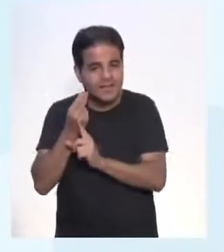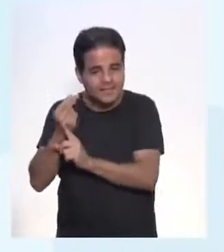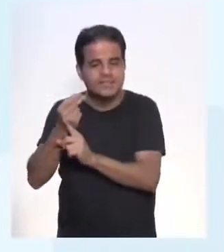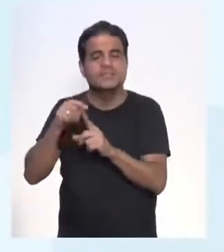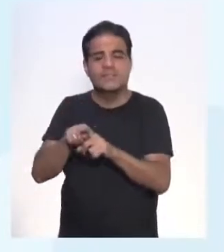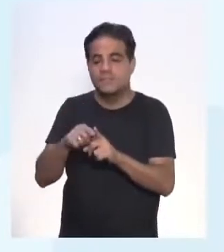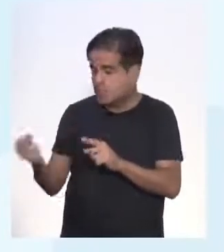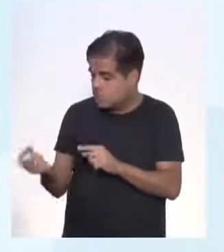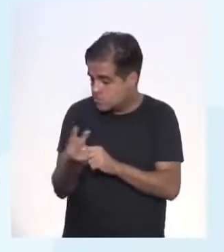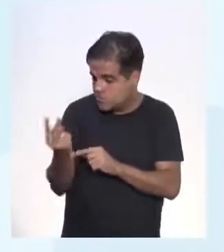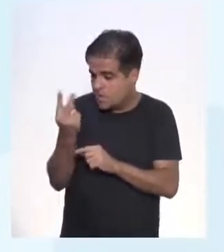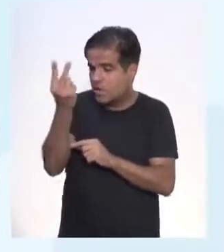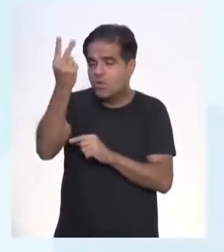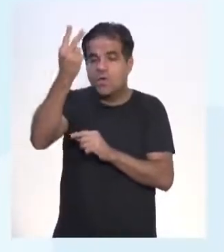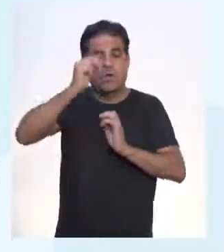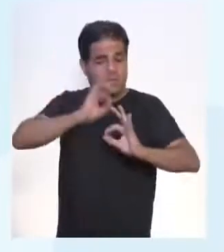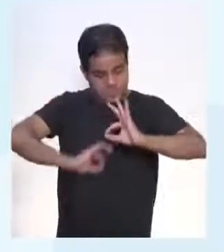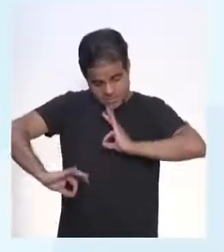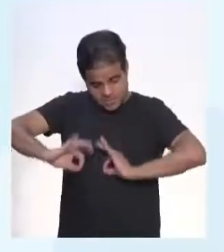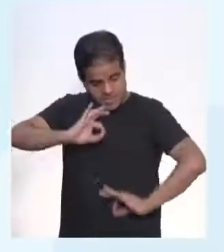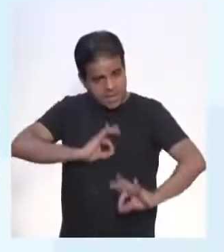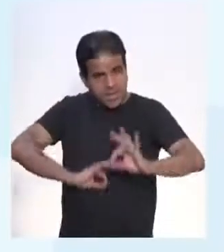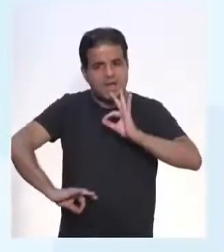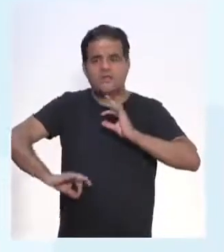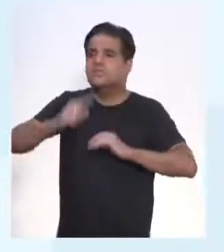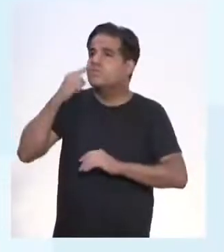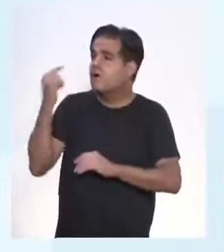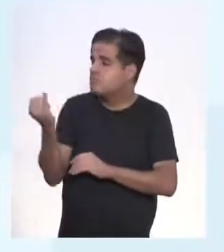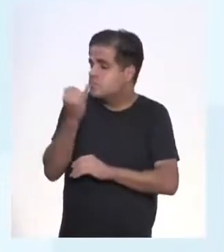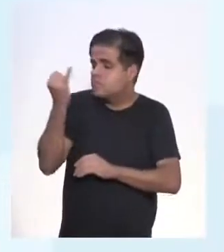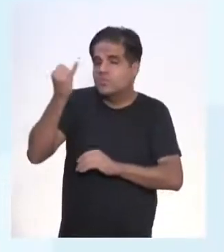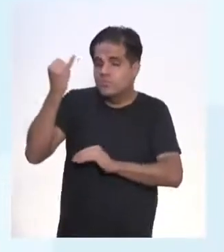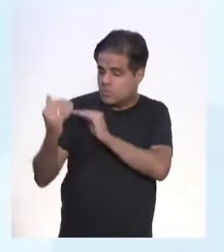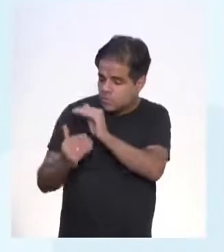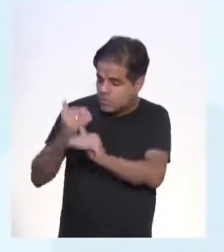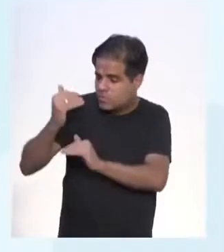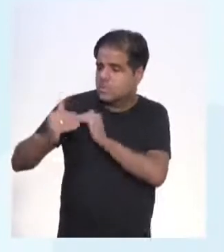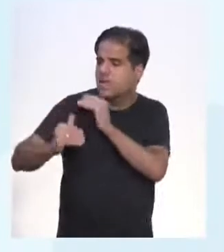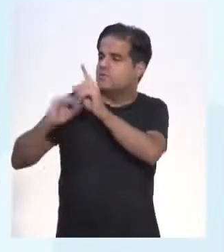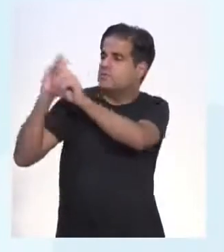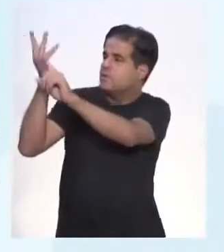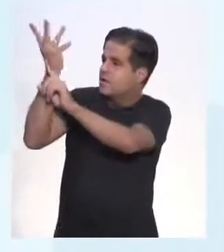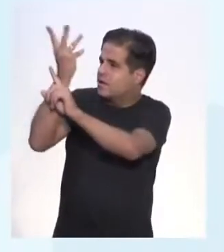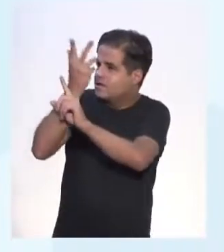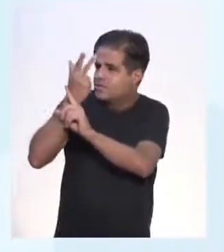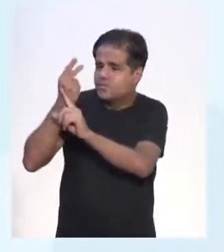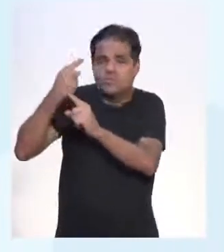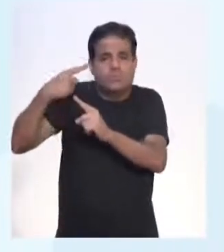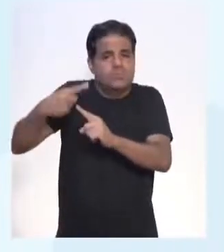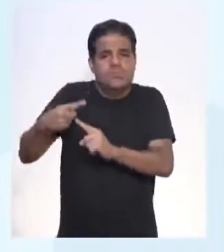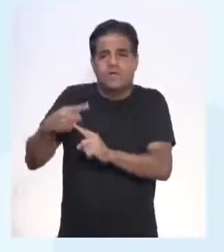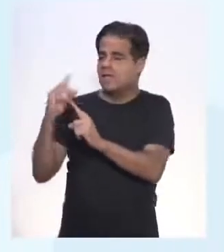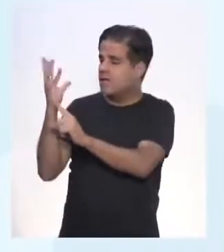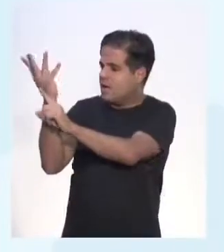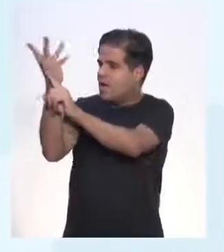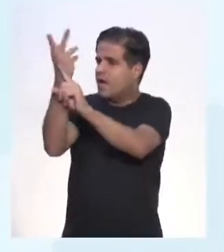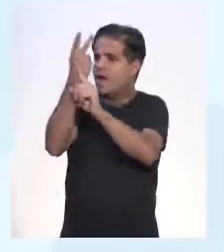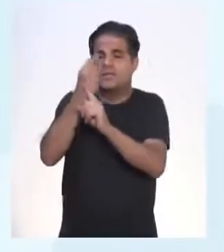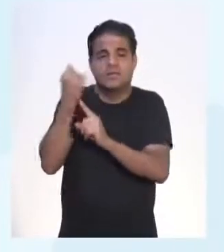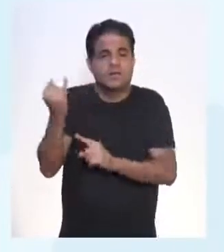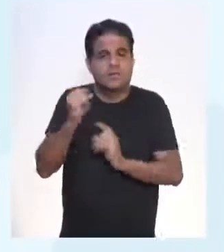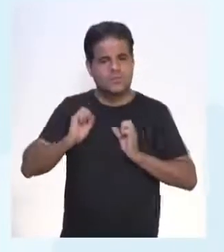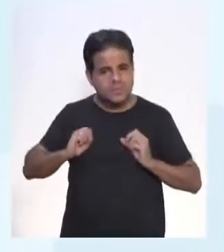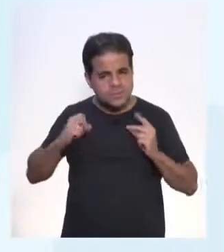dos valores estéticos, a relevância do processo artístico, por que que a arte é importante para os